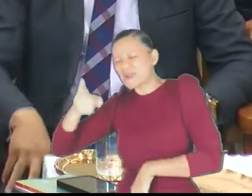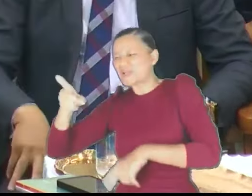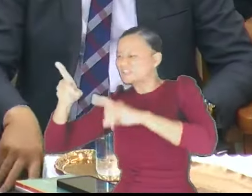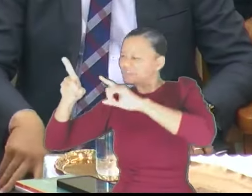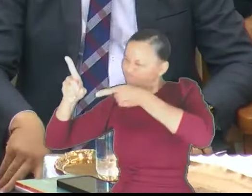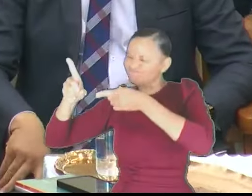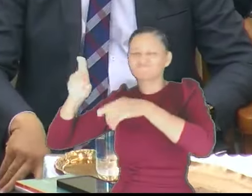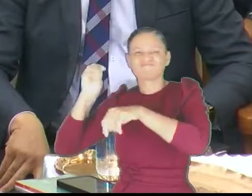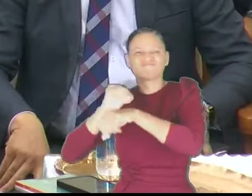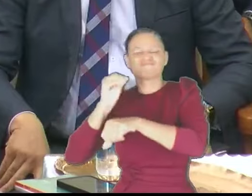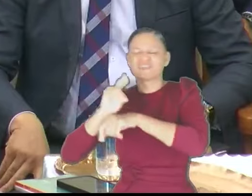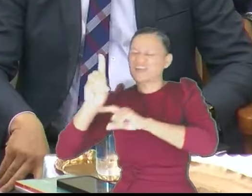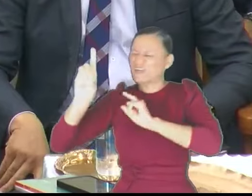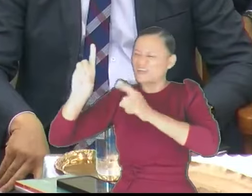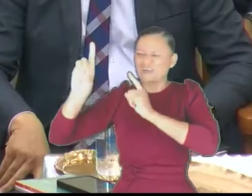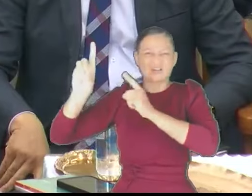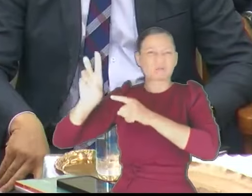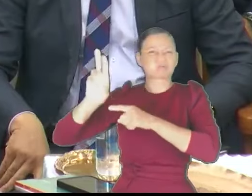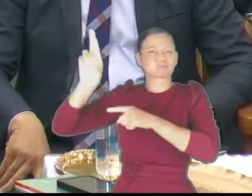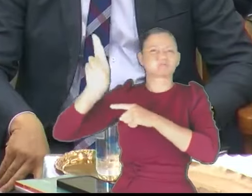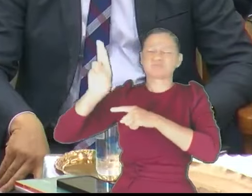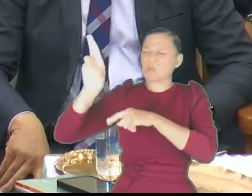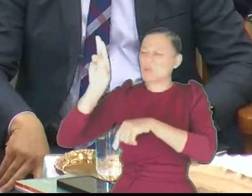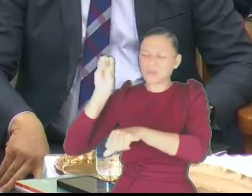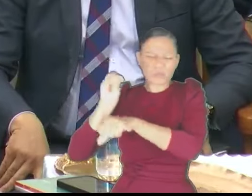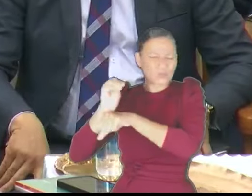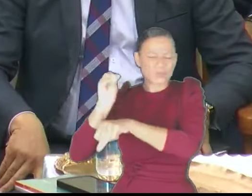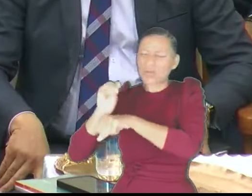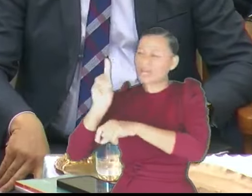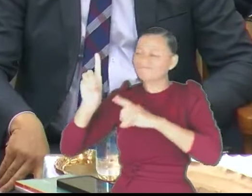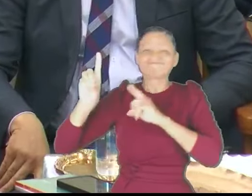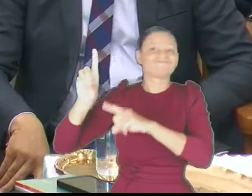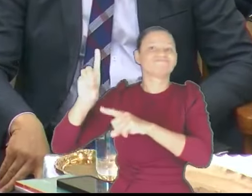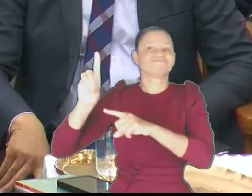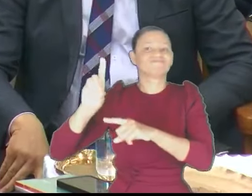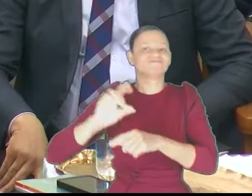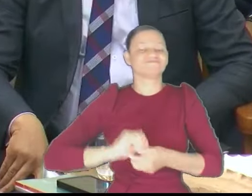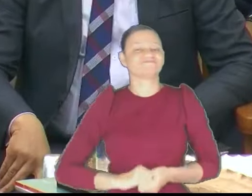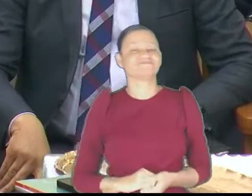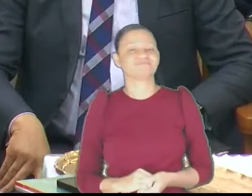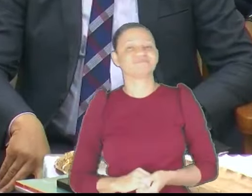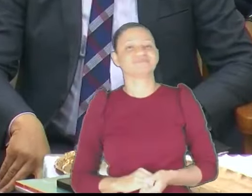é ele. O provedor é ele.